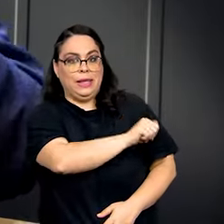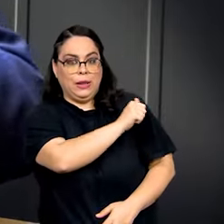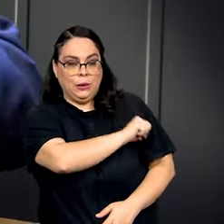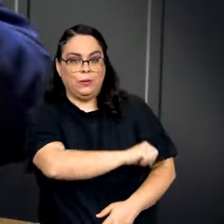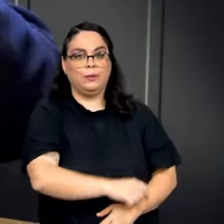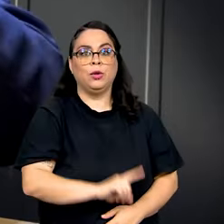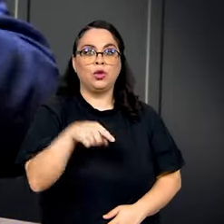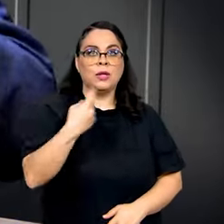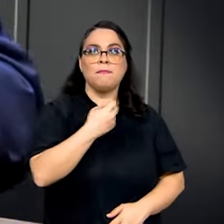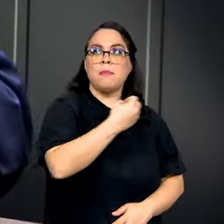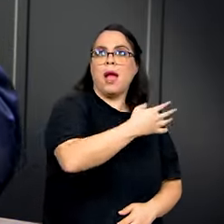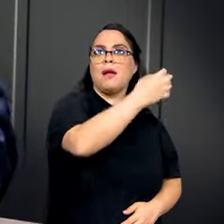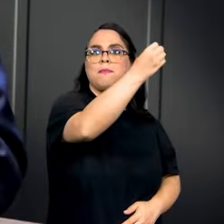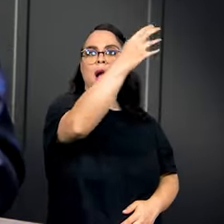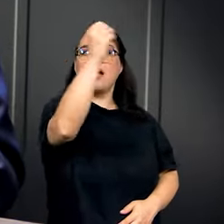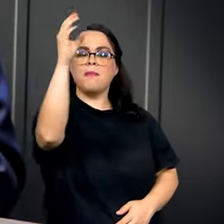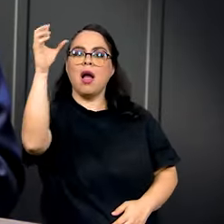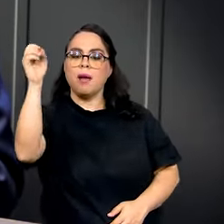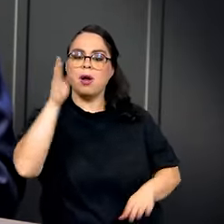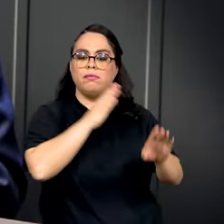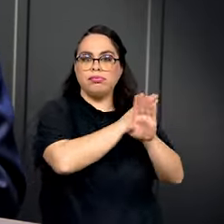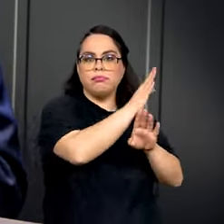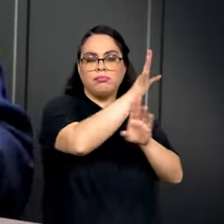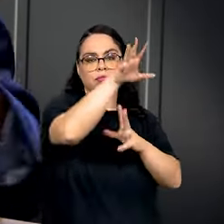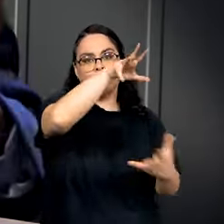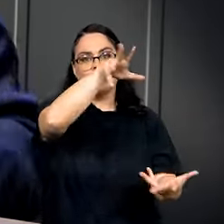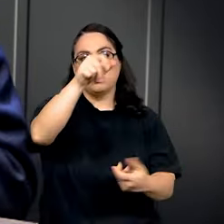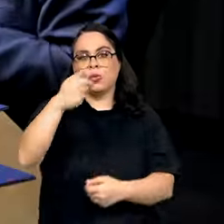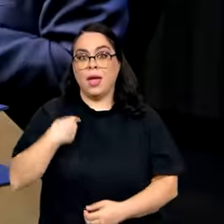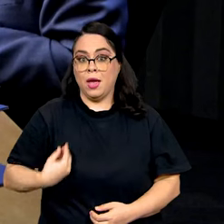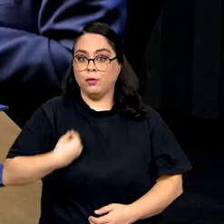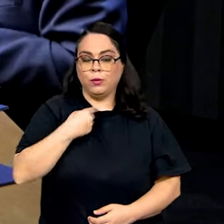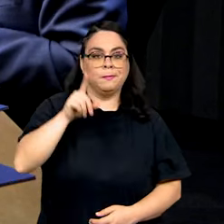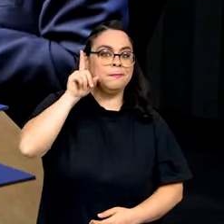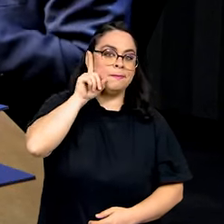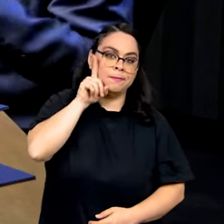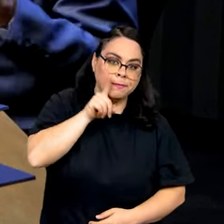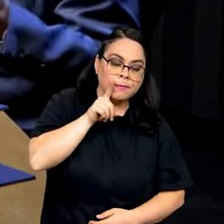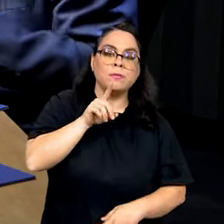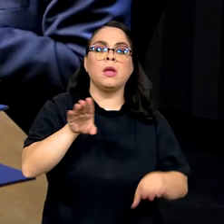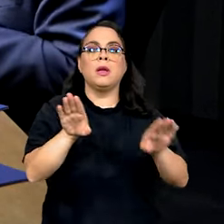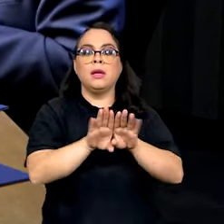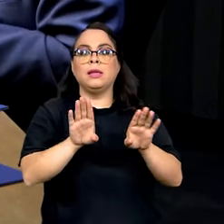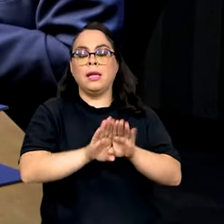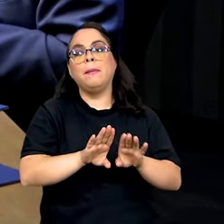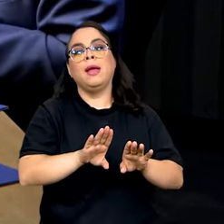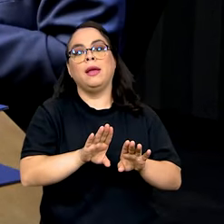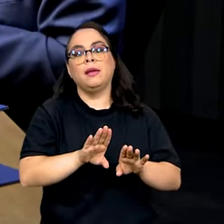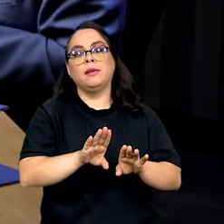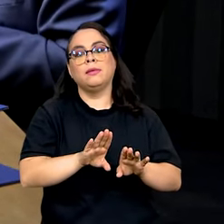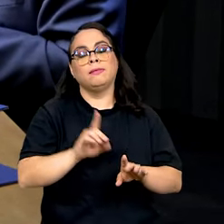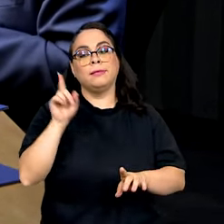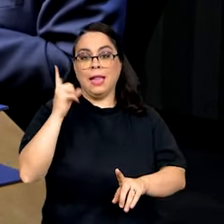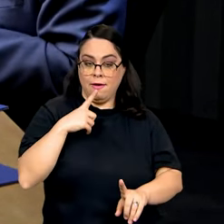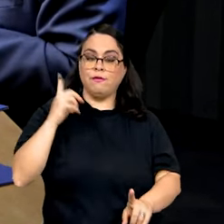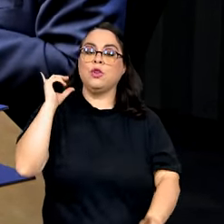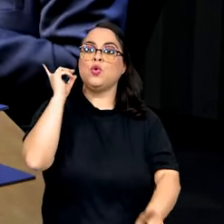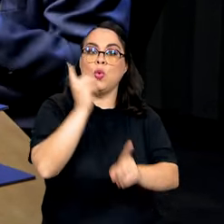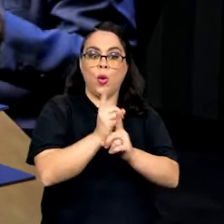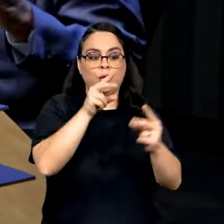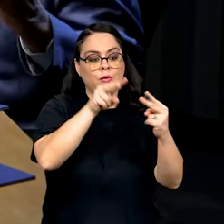agora Viajando o mundo eu esve eh recentemente em Washington e também lá num encontro